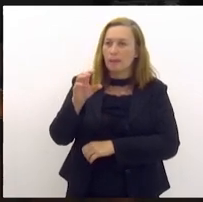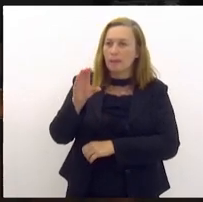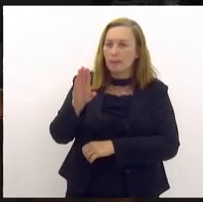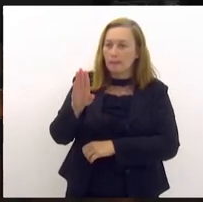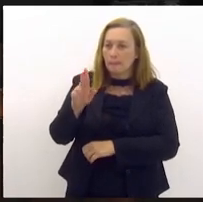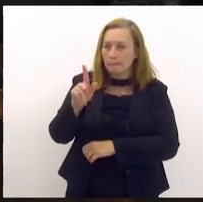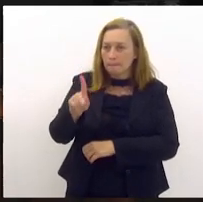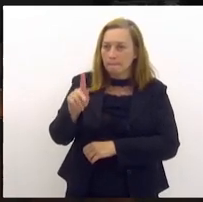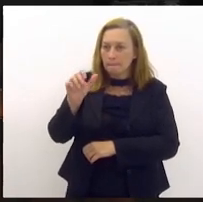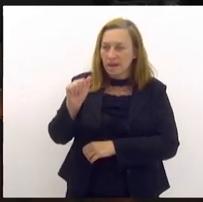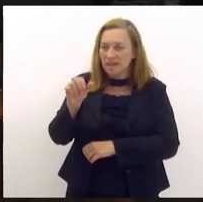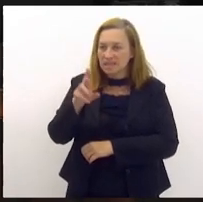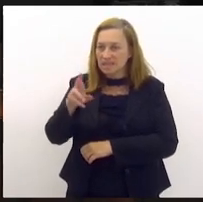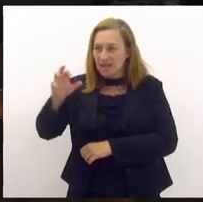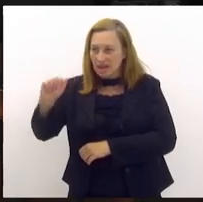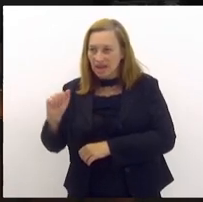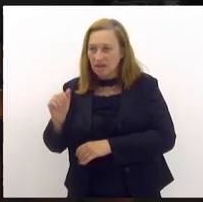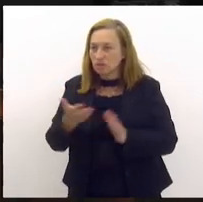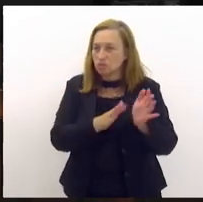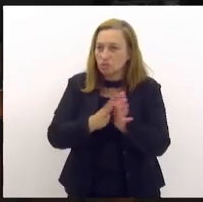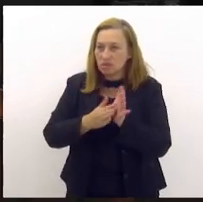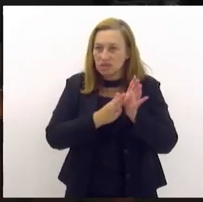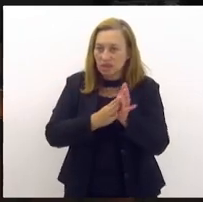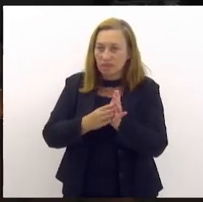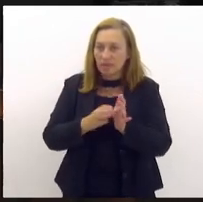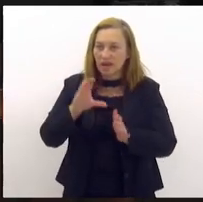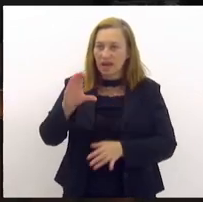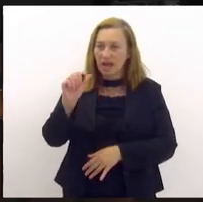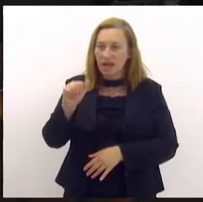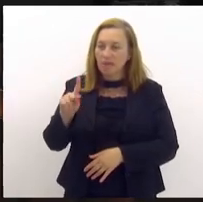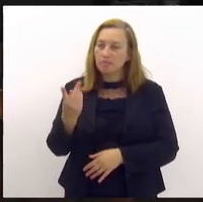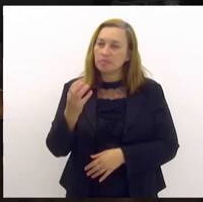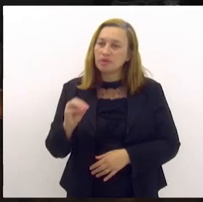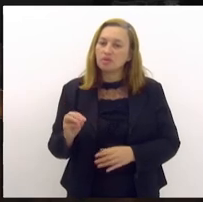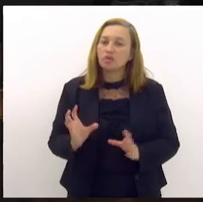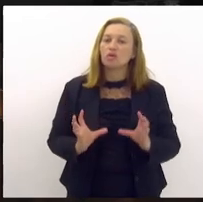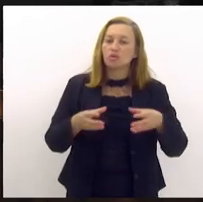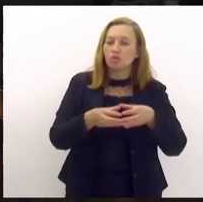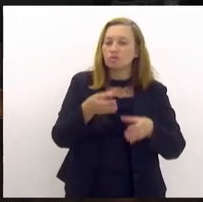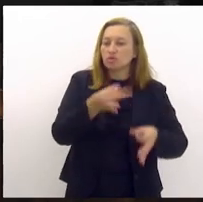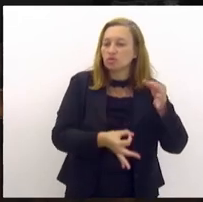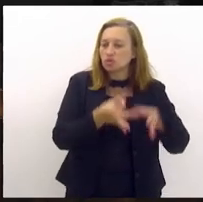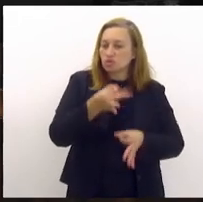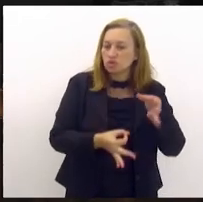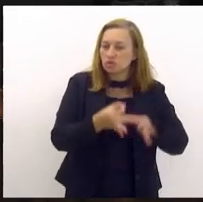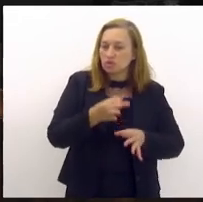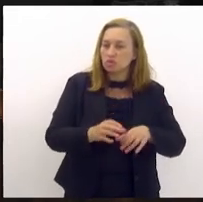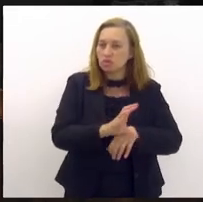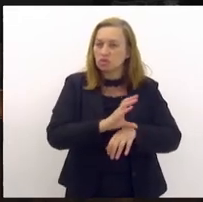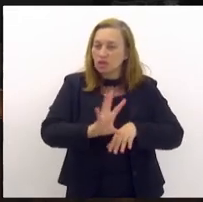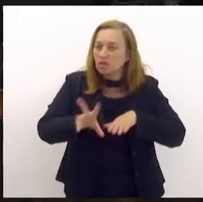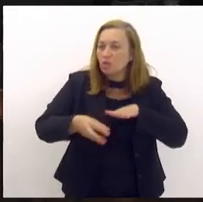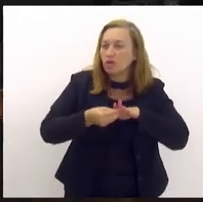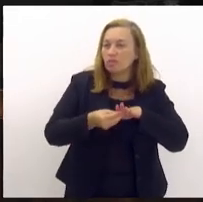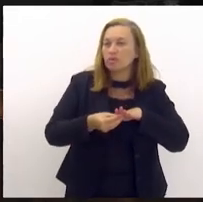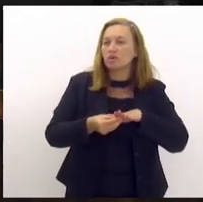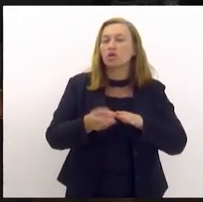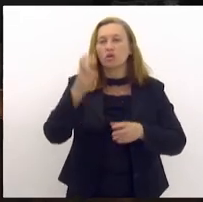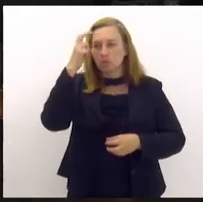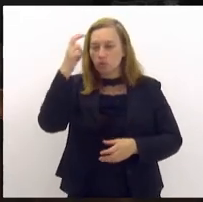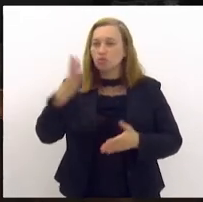Avenida Intendente Magalhães, do bairro de Madureira, Campinho. Pareceres das comissões de Constituição e Justiça pela constitucionalidade com emenda.